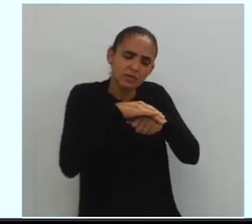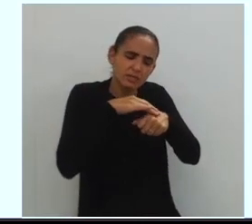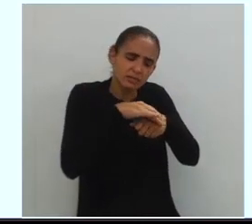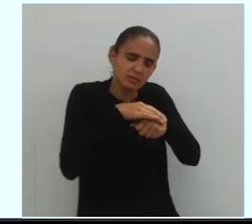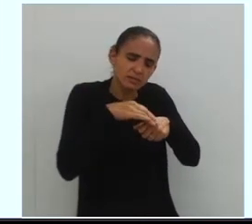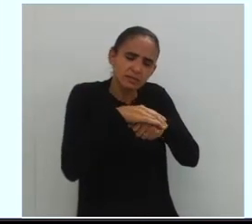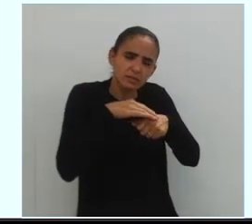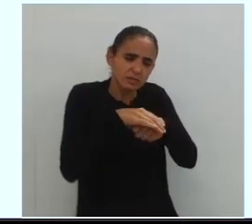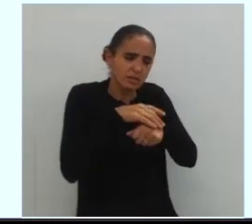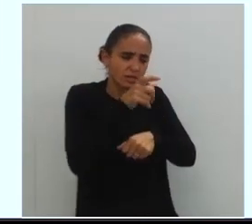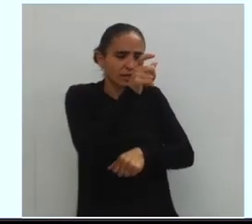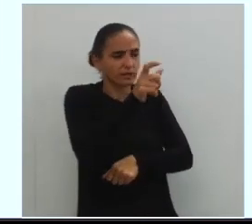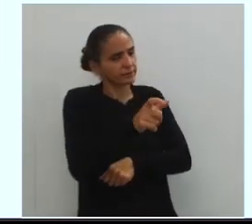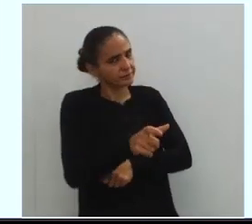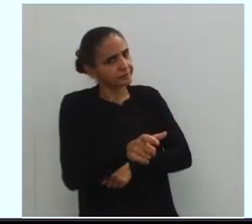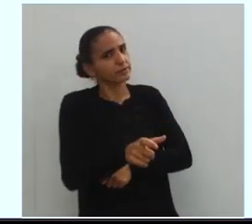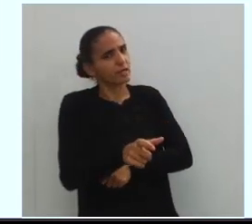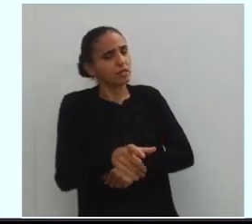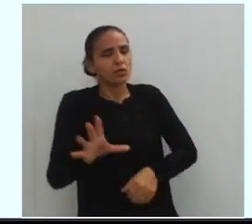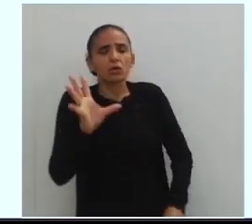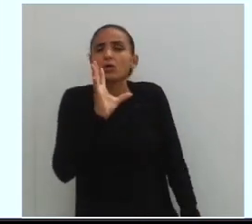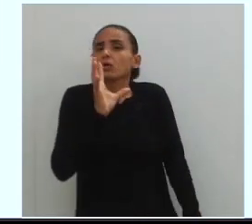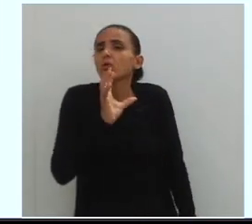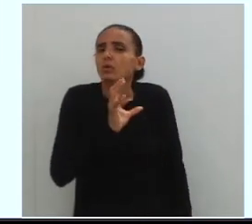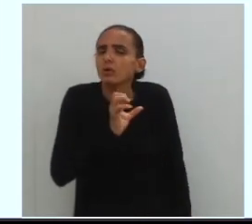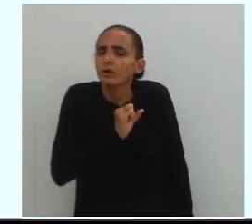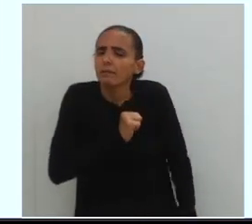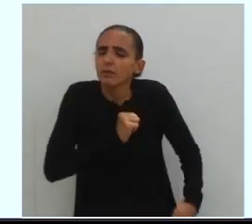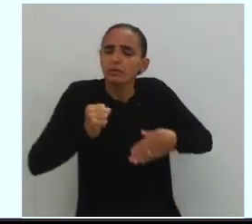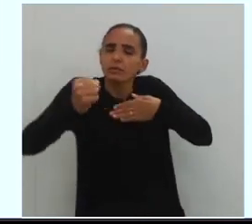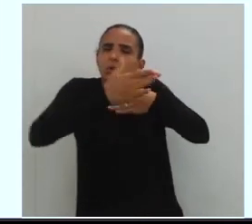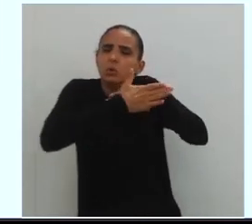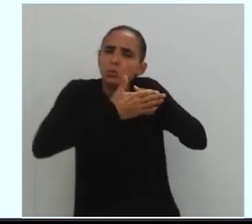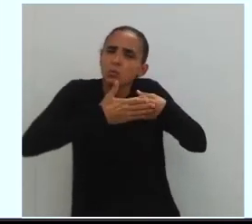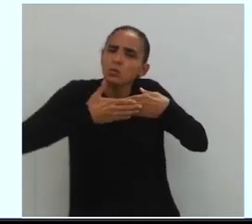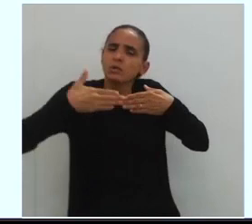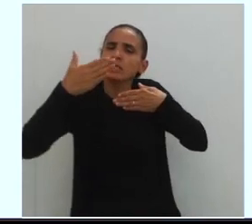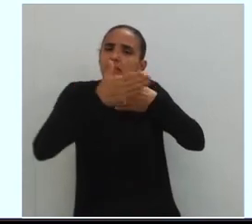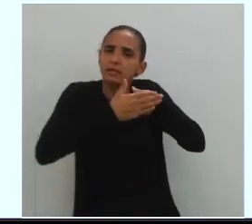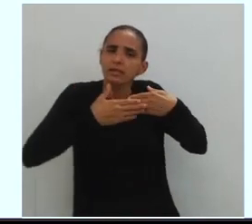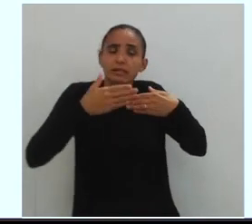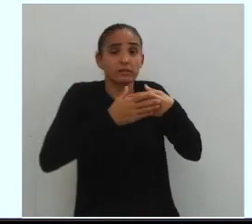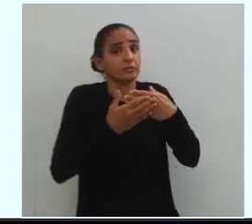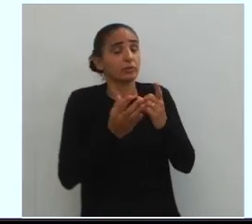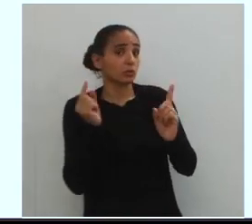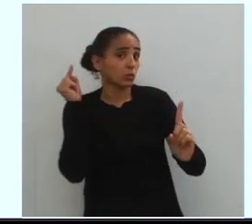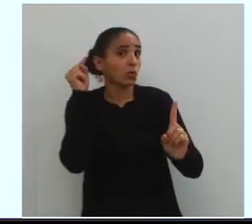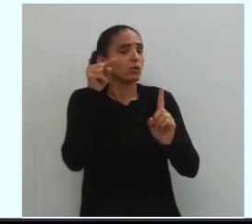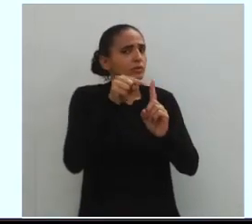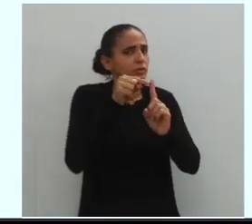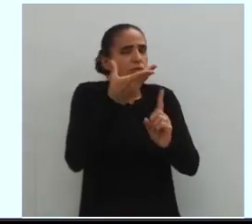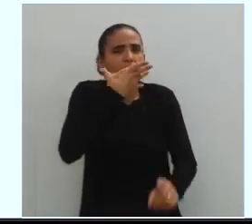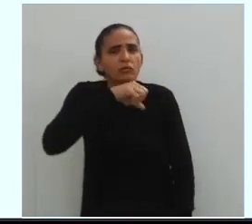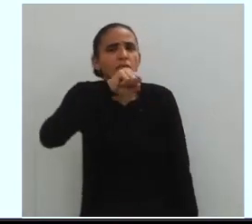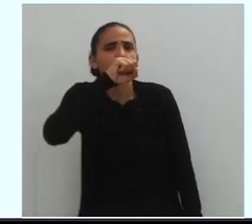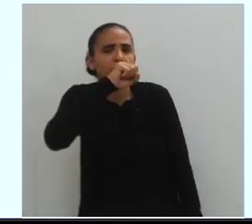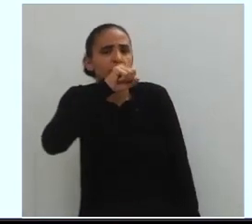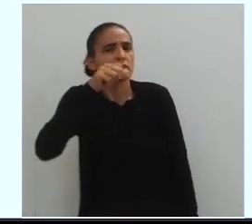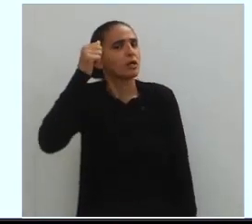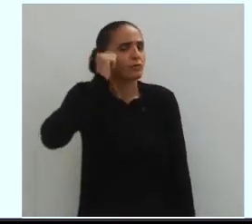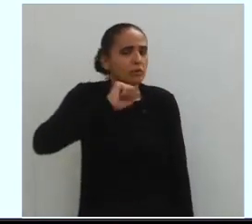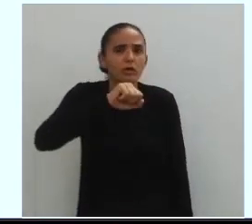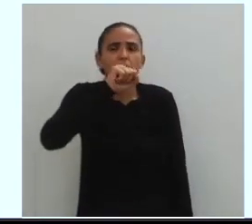sem ameaças e com afetividade, com bastante amor, porque o seu objetivo, pai,